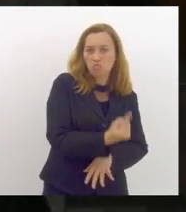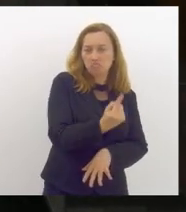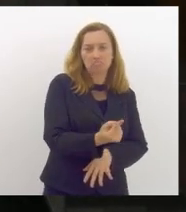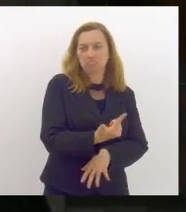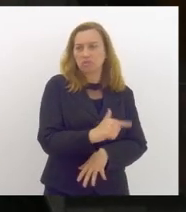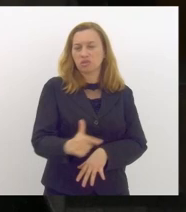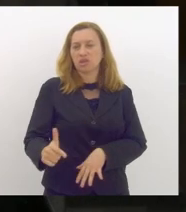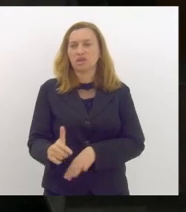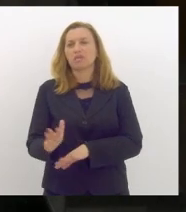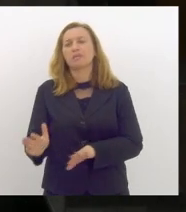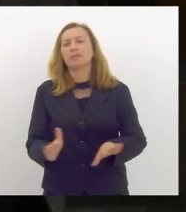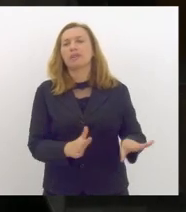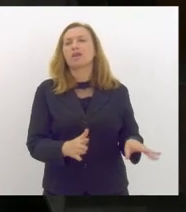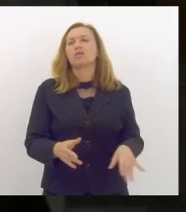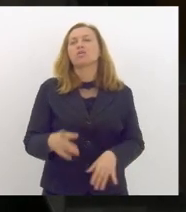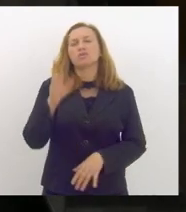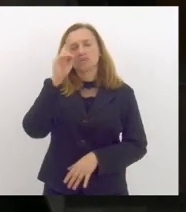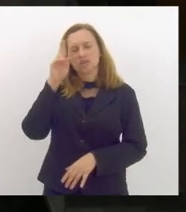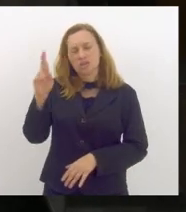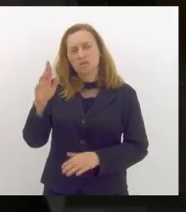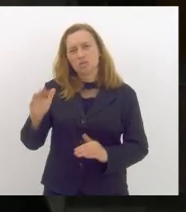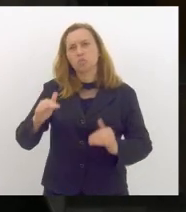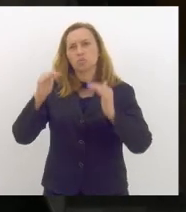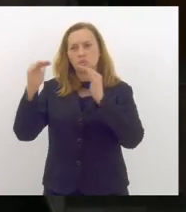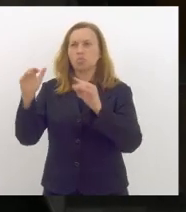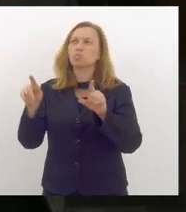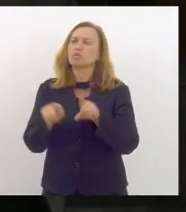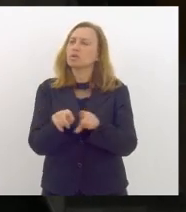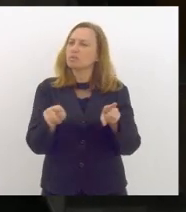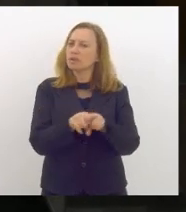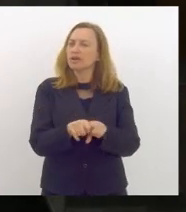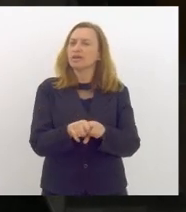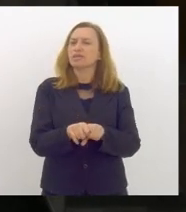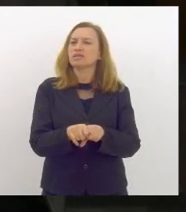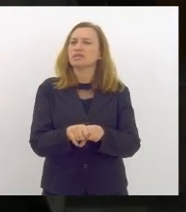o Messi vossa excelência também um